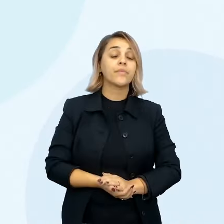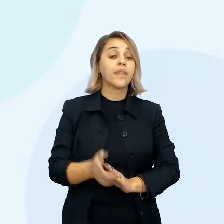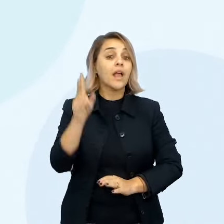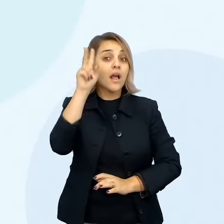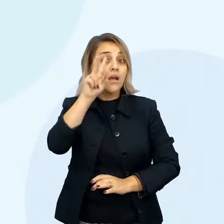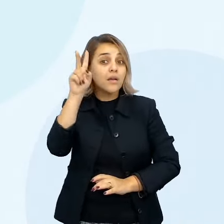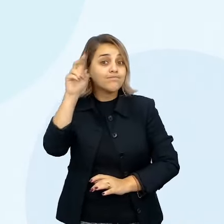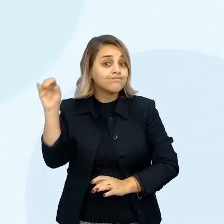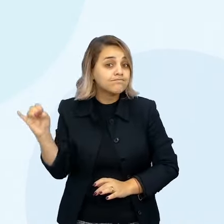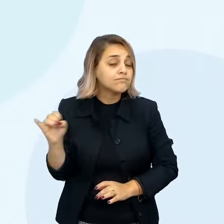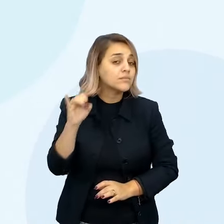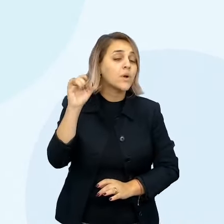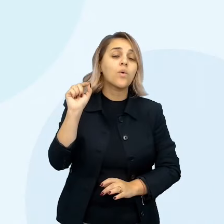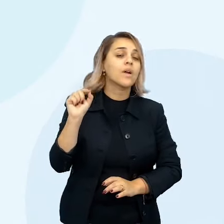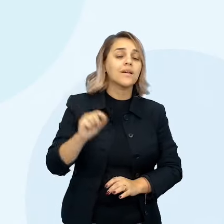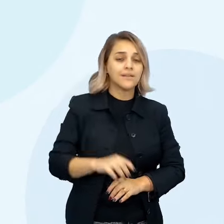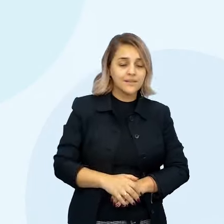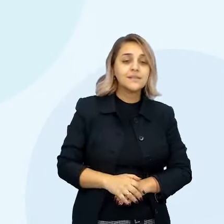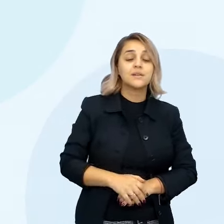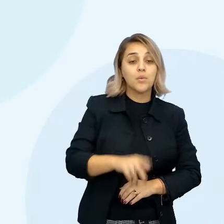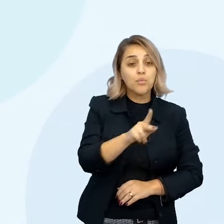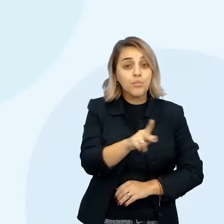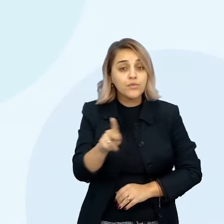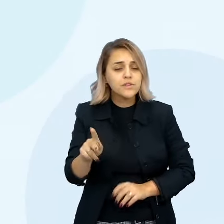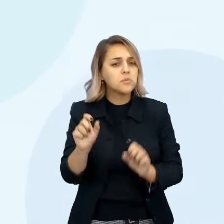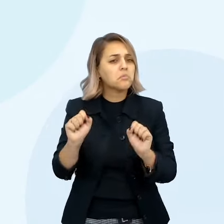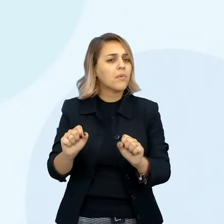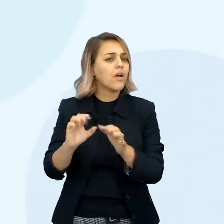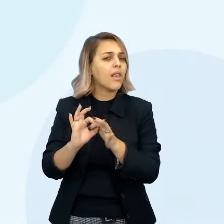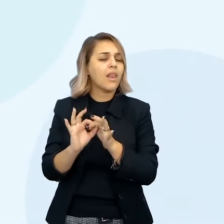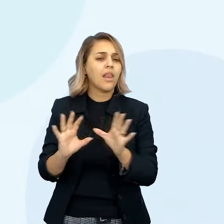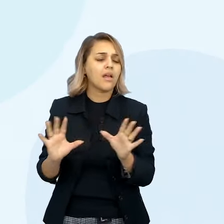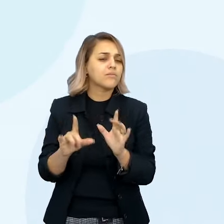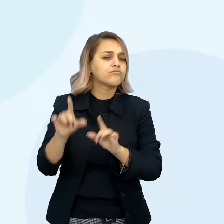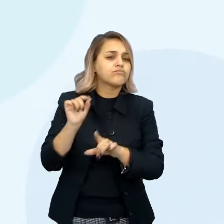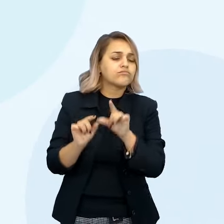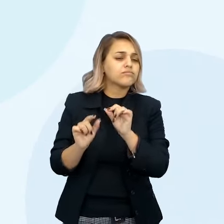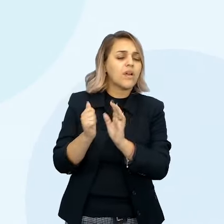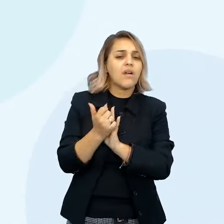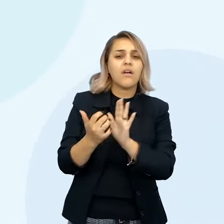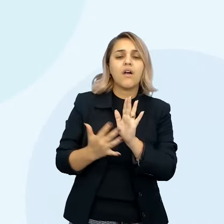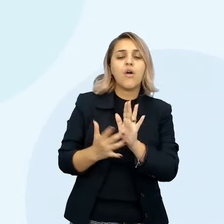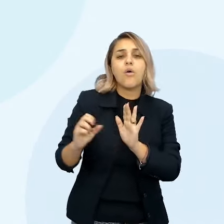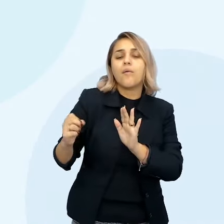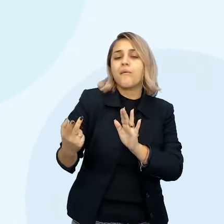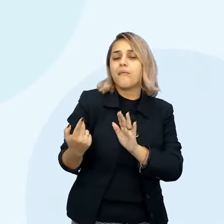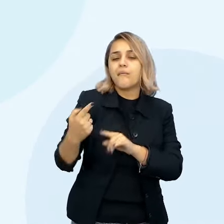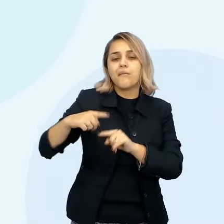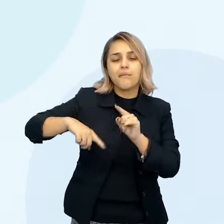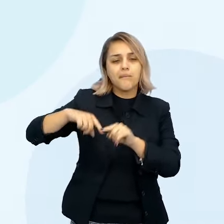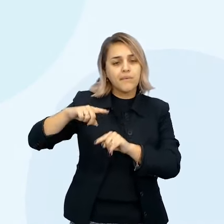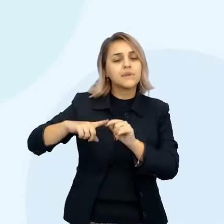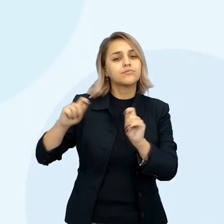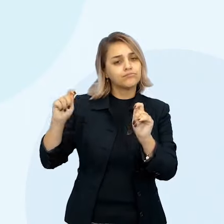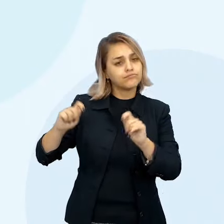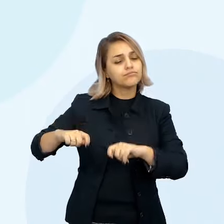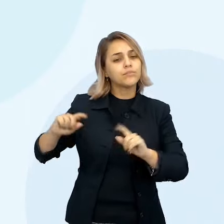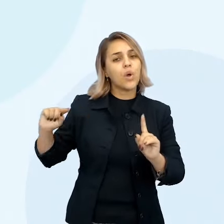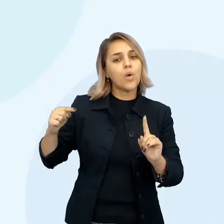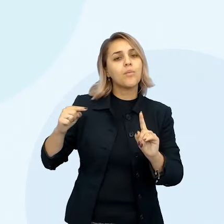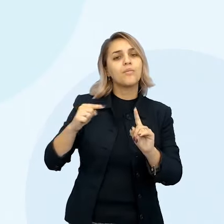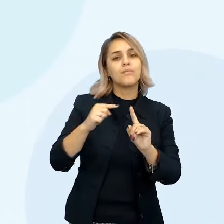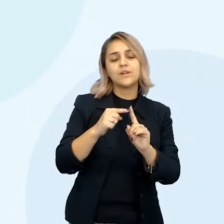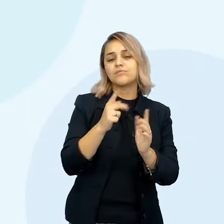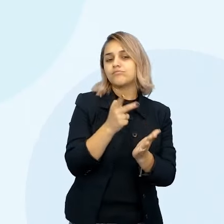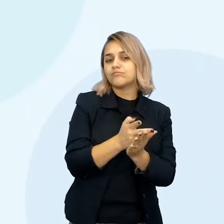lembrar que o professor tem essa liberdade para selecionar outra atividade ou material que atenda, aliás, o mesmo